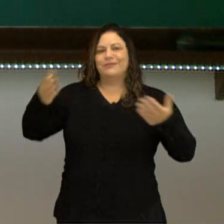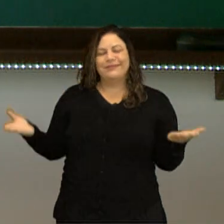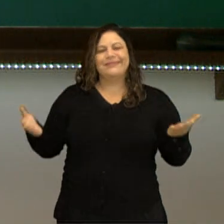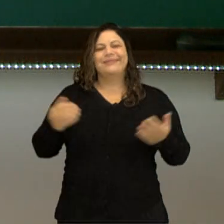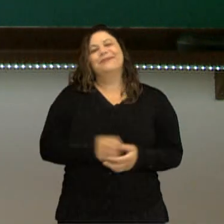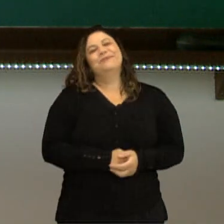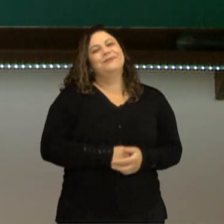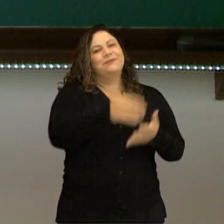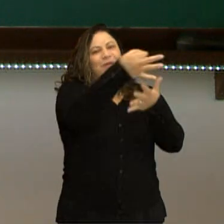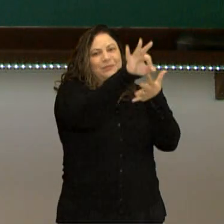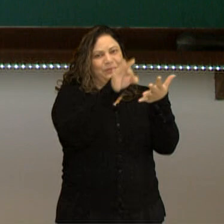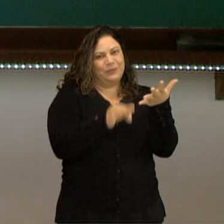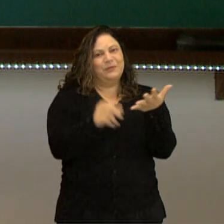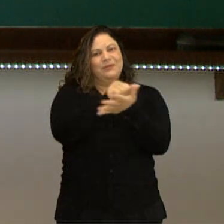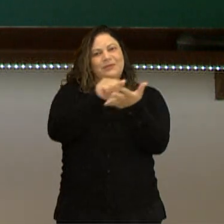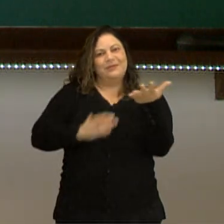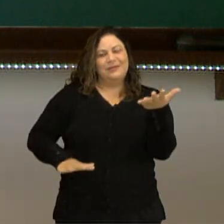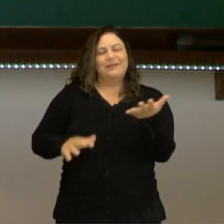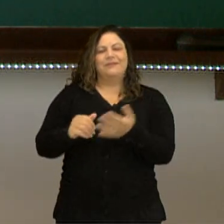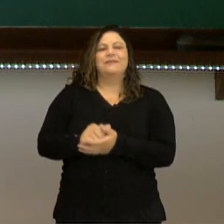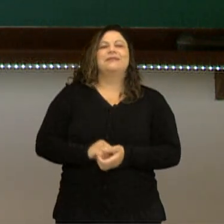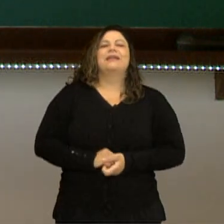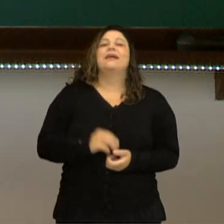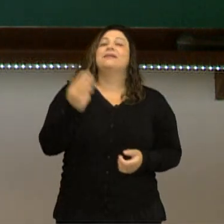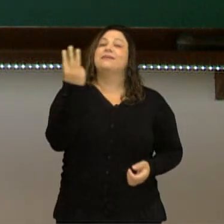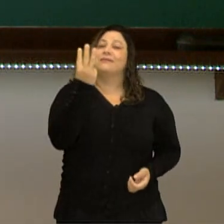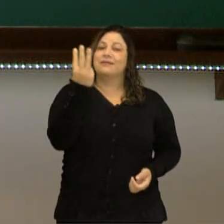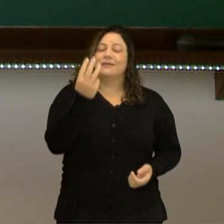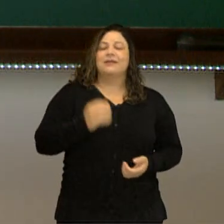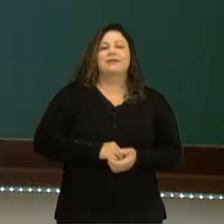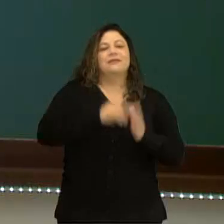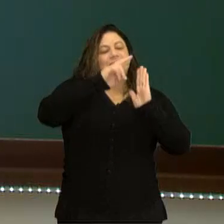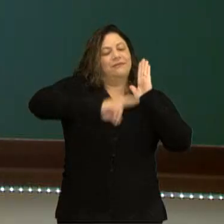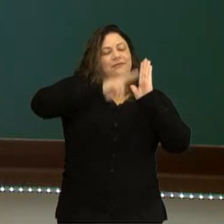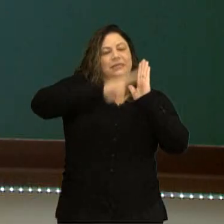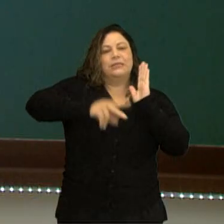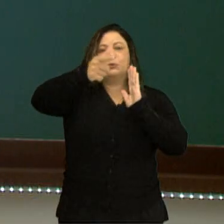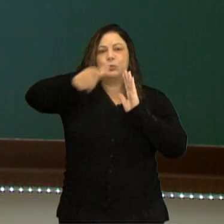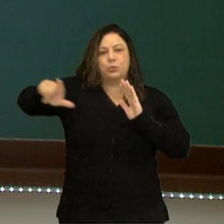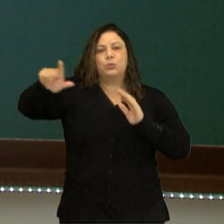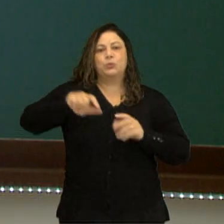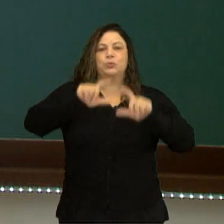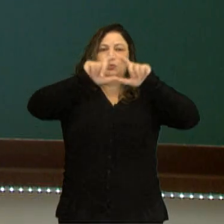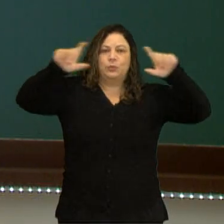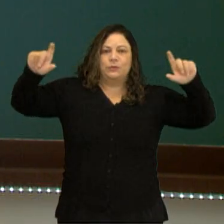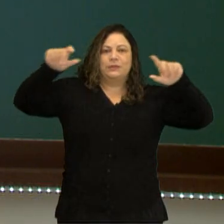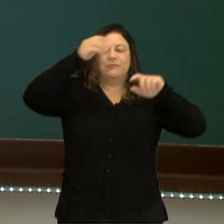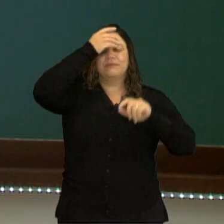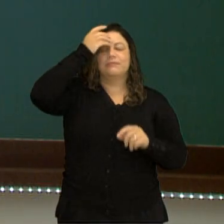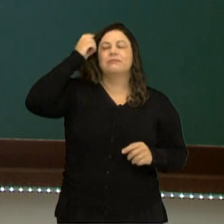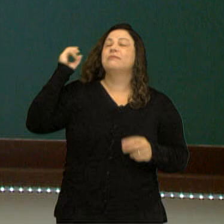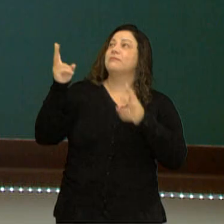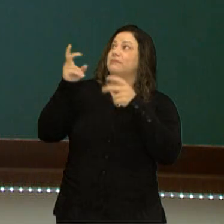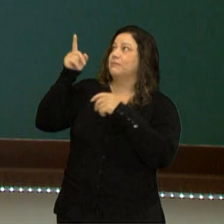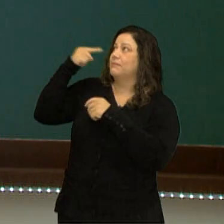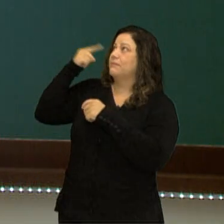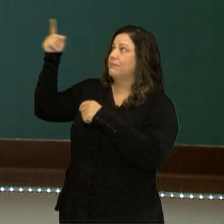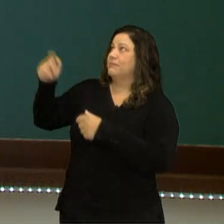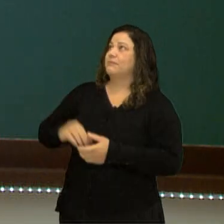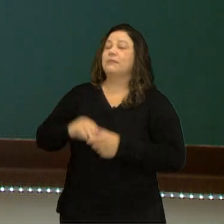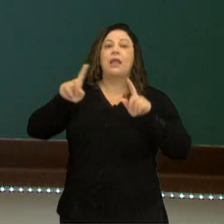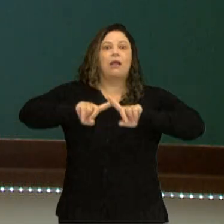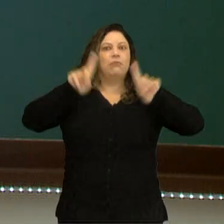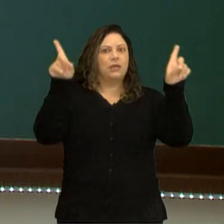Vamos para a correção da nossa atividade 3? Vamos reler novamente o trecho? Mas era